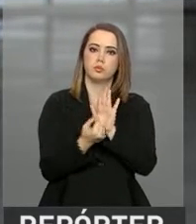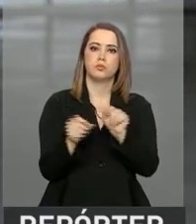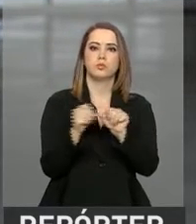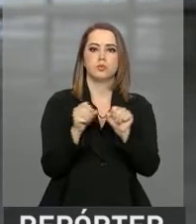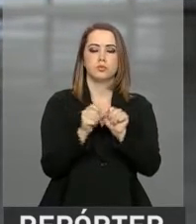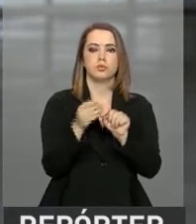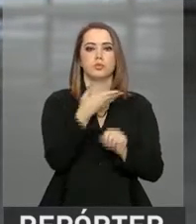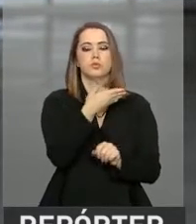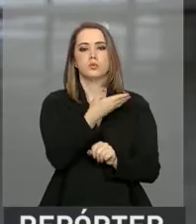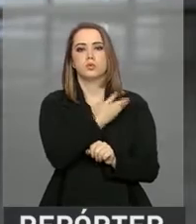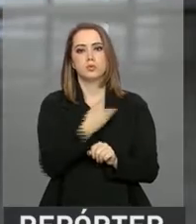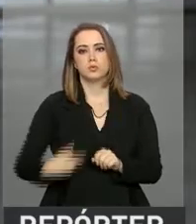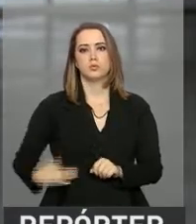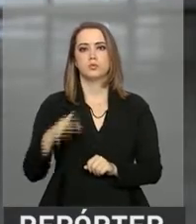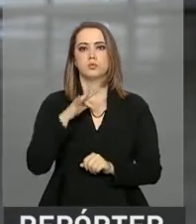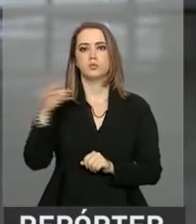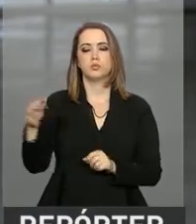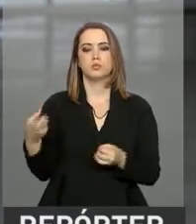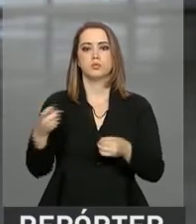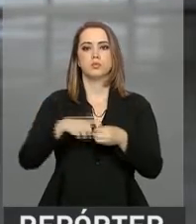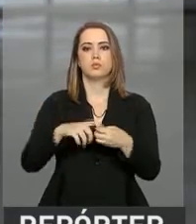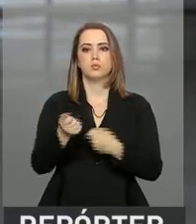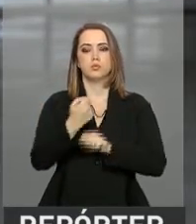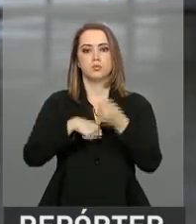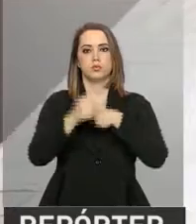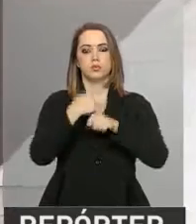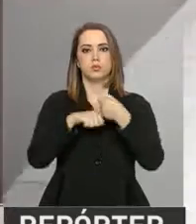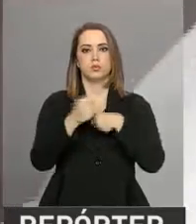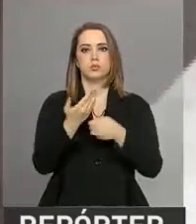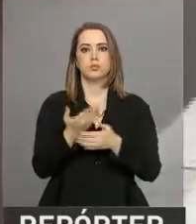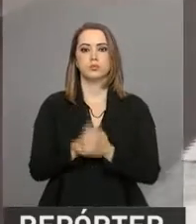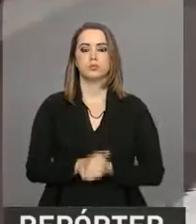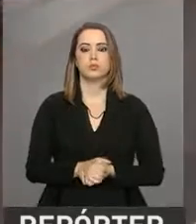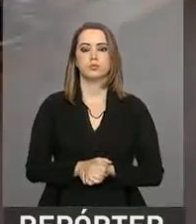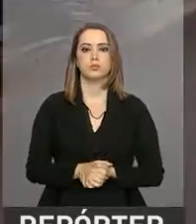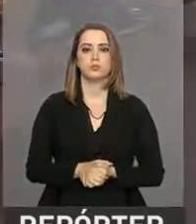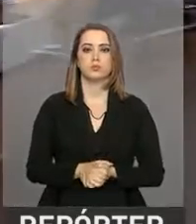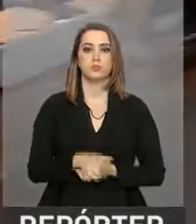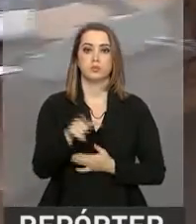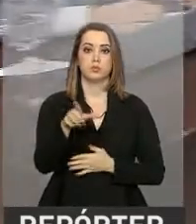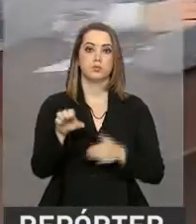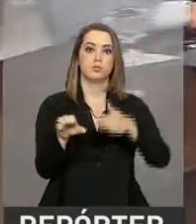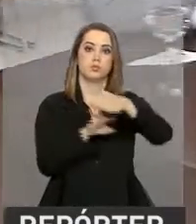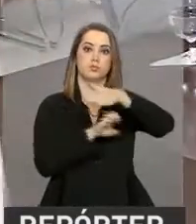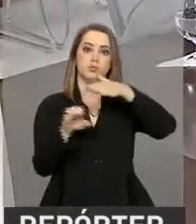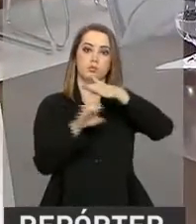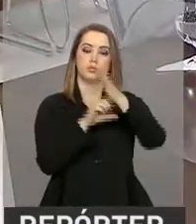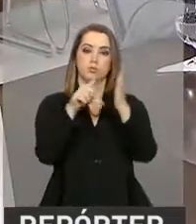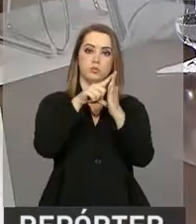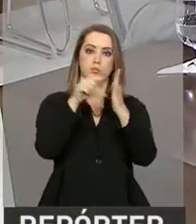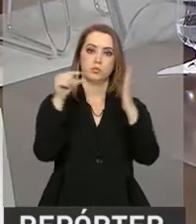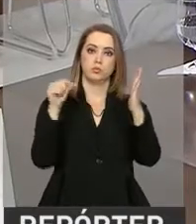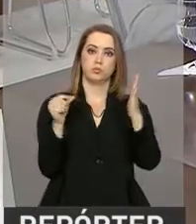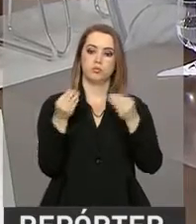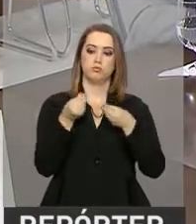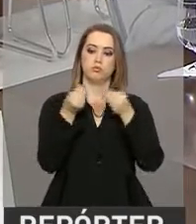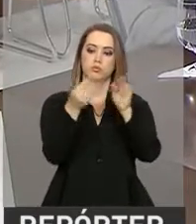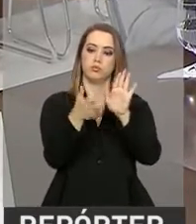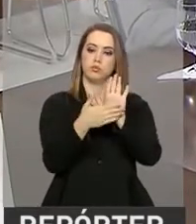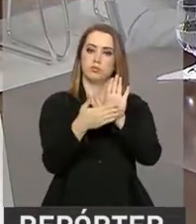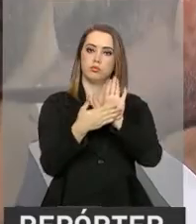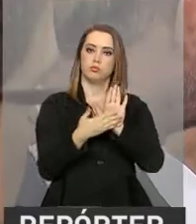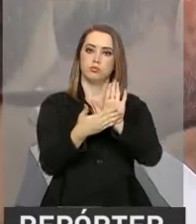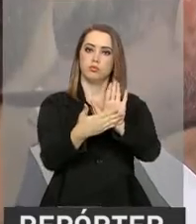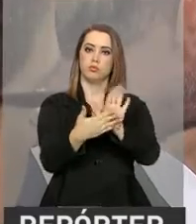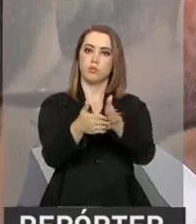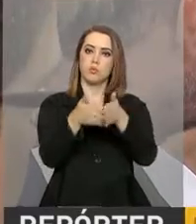federal para garantir a retomada da economia. Os empresários foram ao Palácio do Planalto levar propostas para